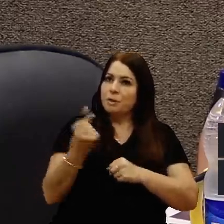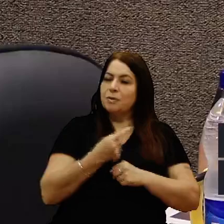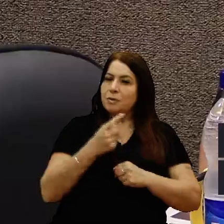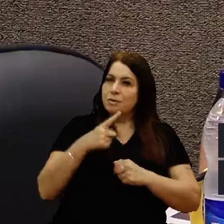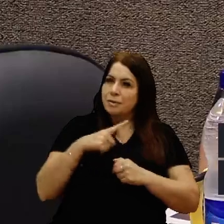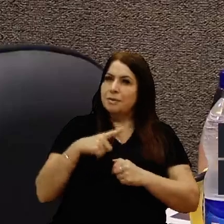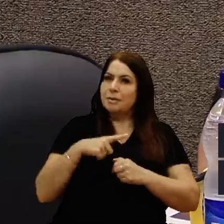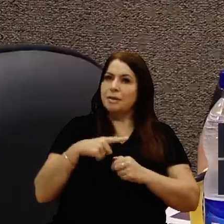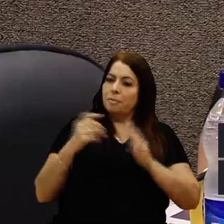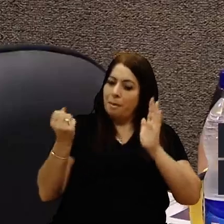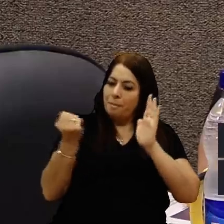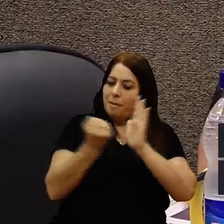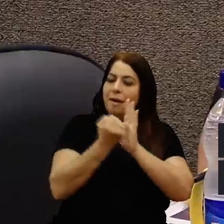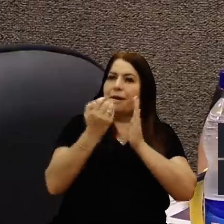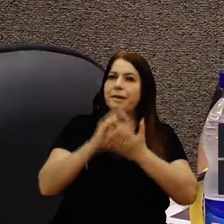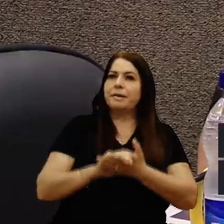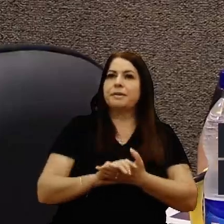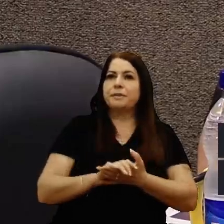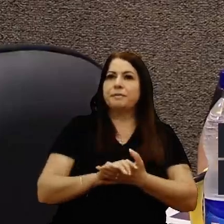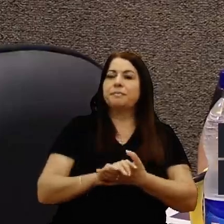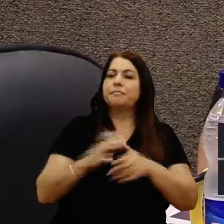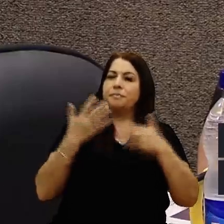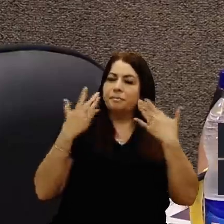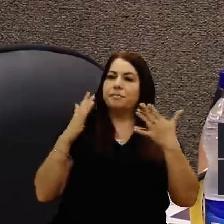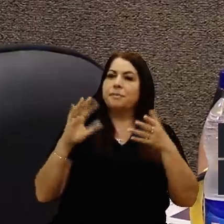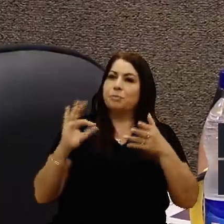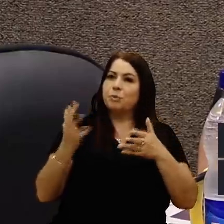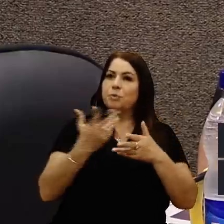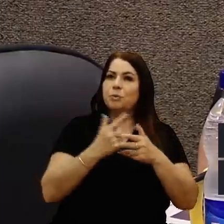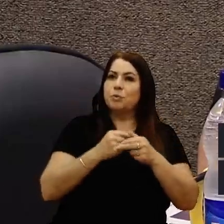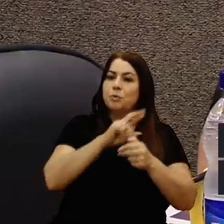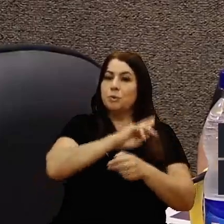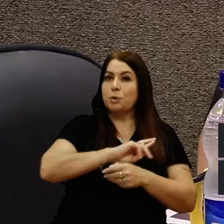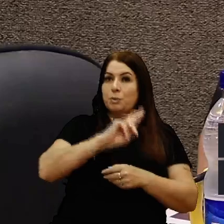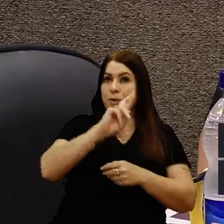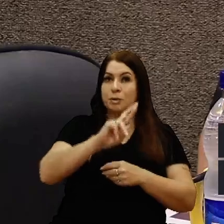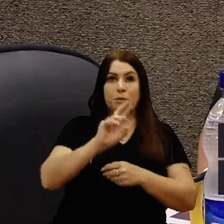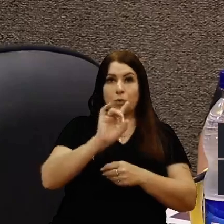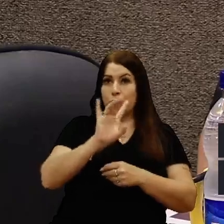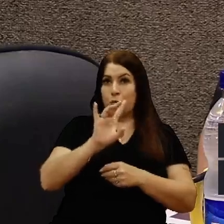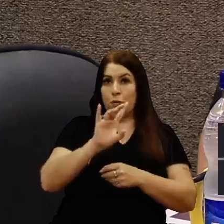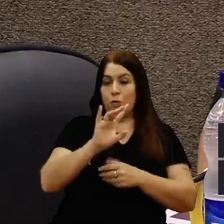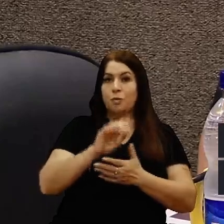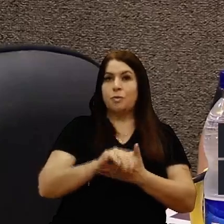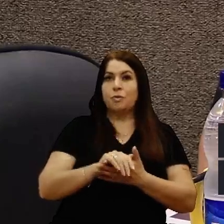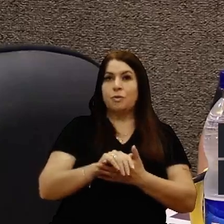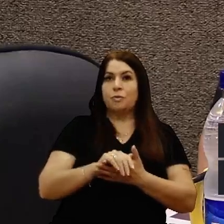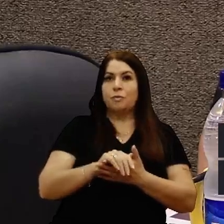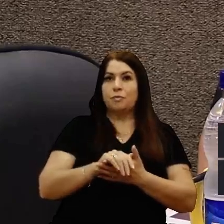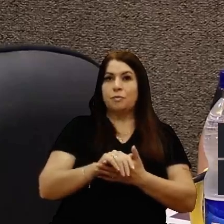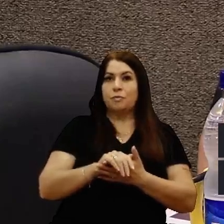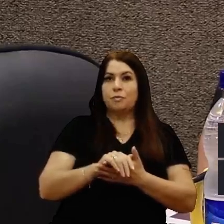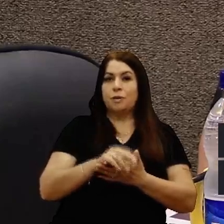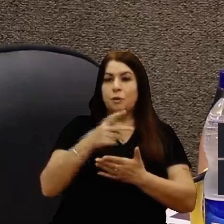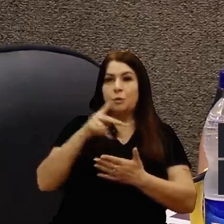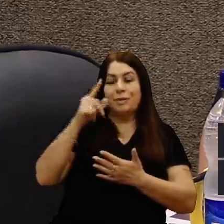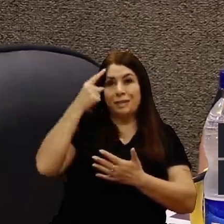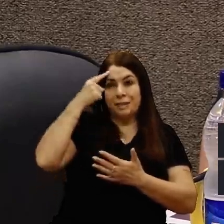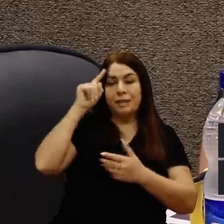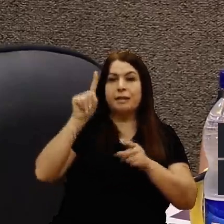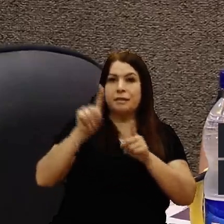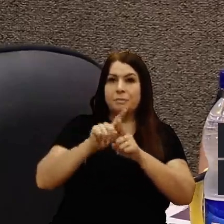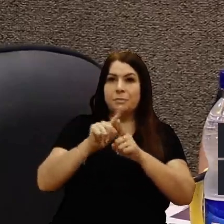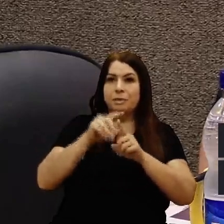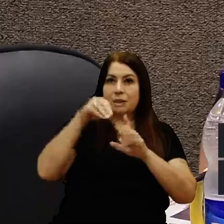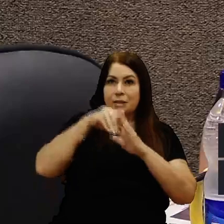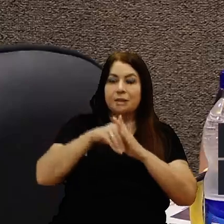tem uma marca, né? E lhe parabenizar por tudo que o senhor representa, não só nas suas ideias, mas também